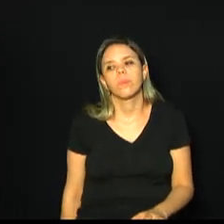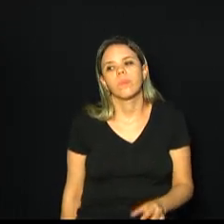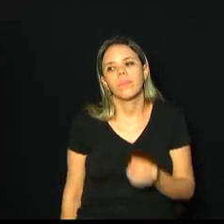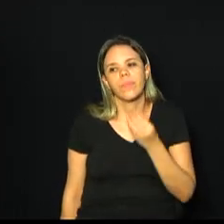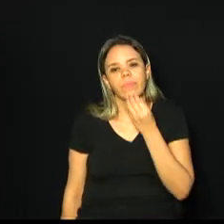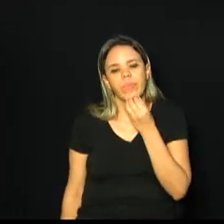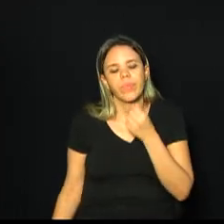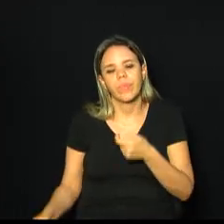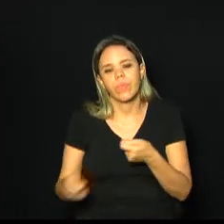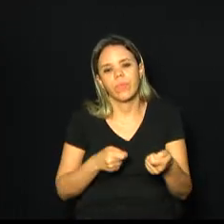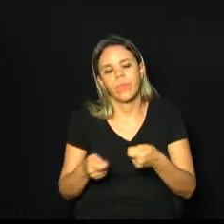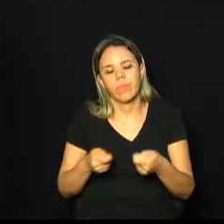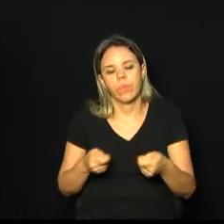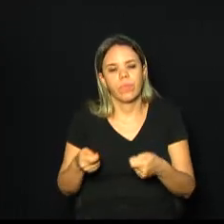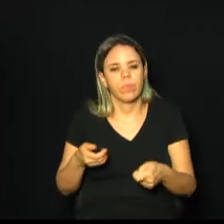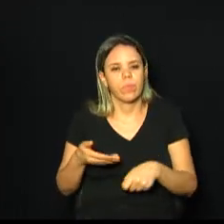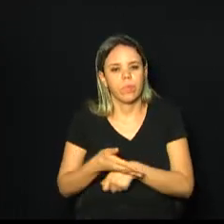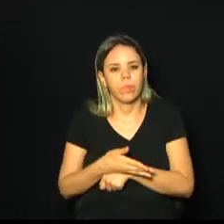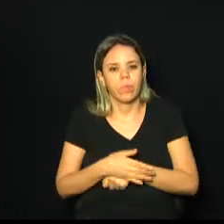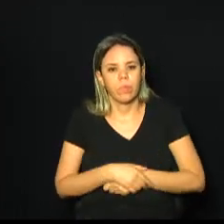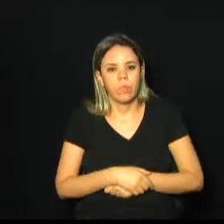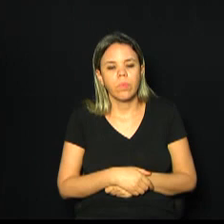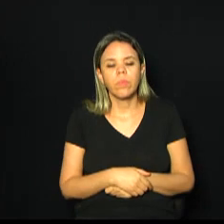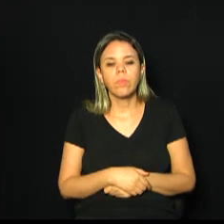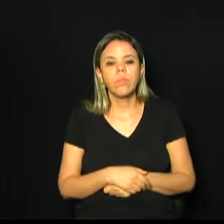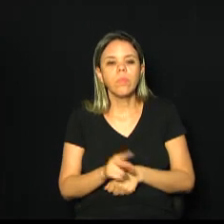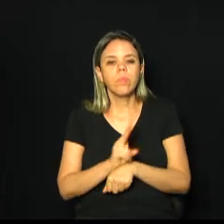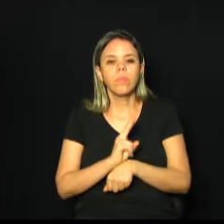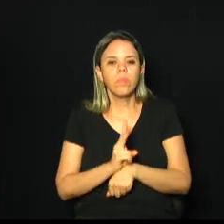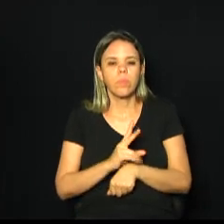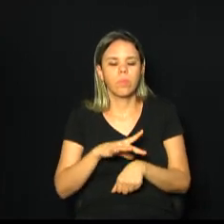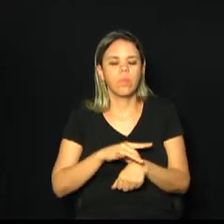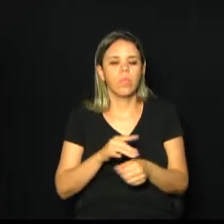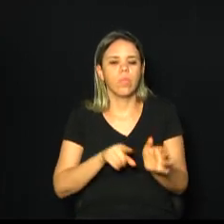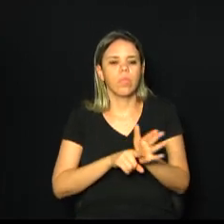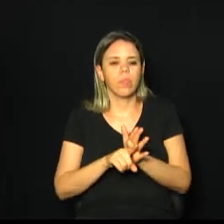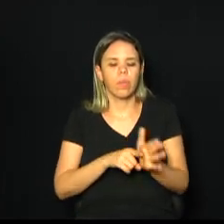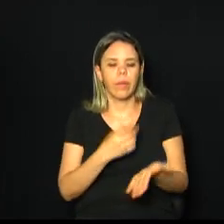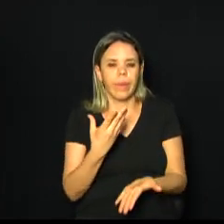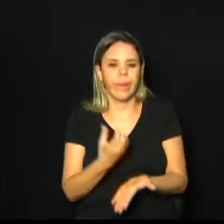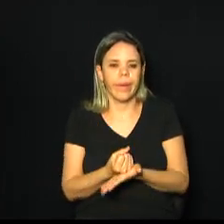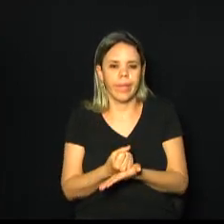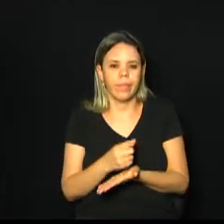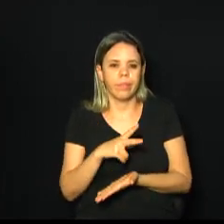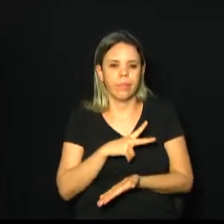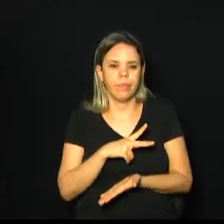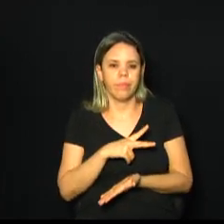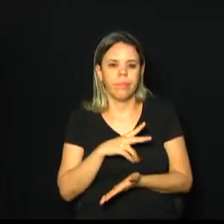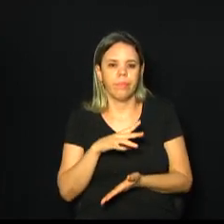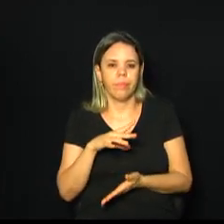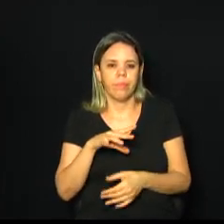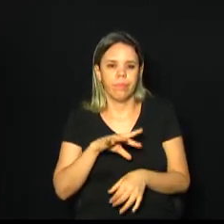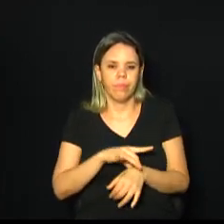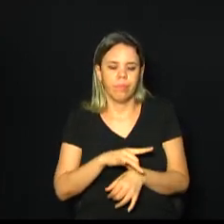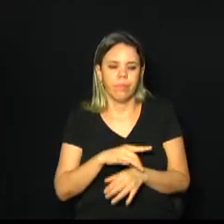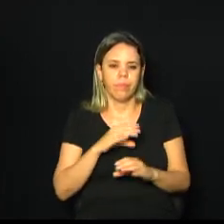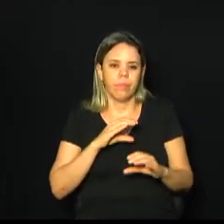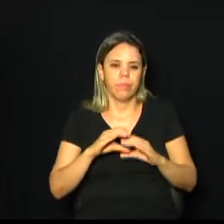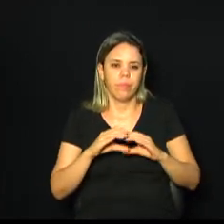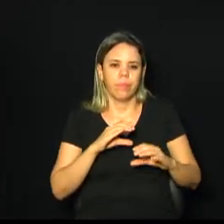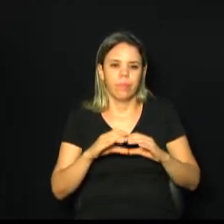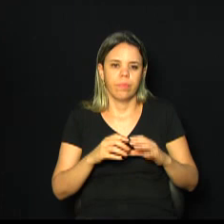Controles de acessos, segurança dos dados armazenados, segurança das